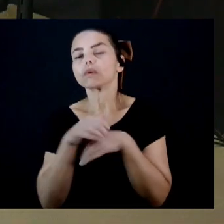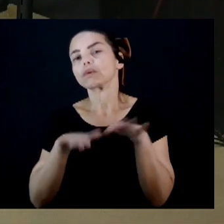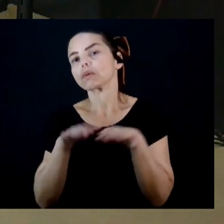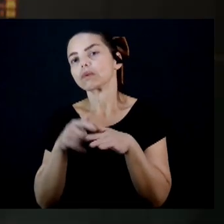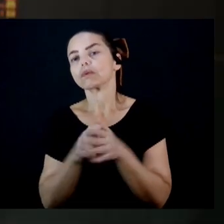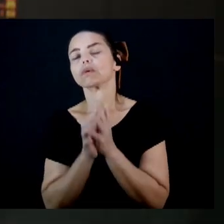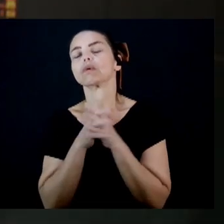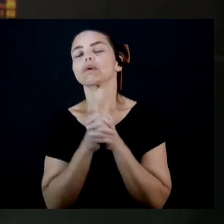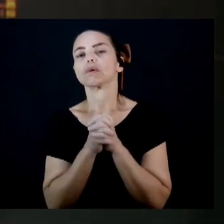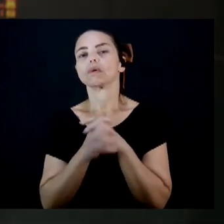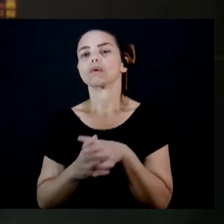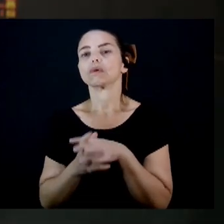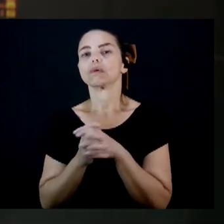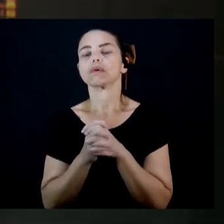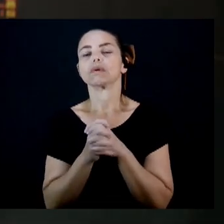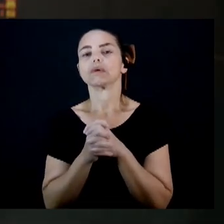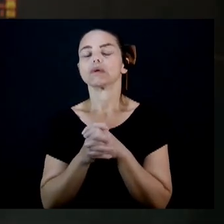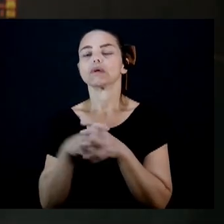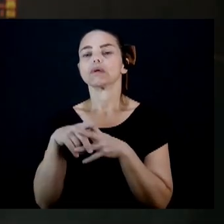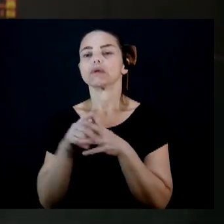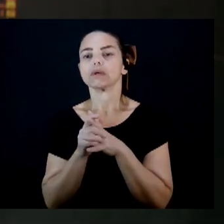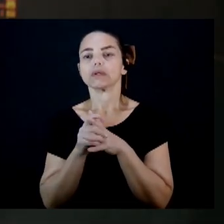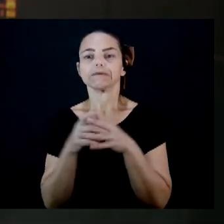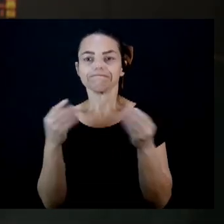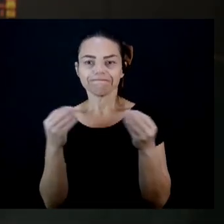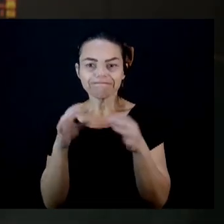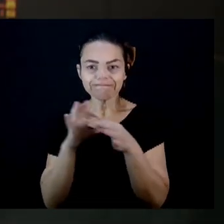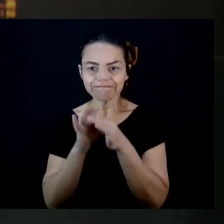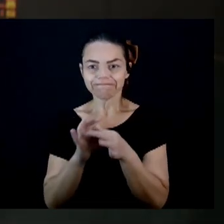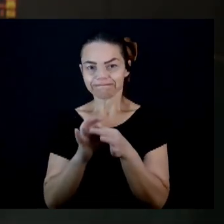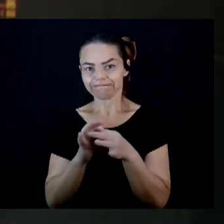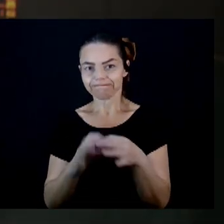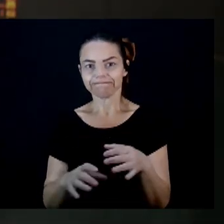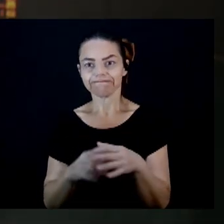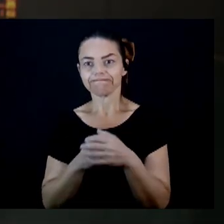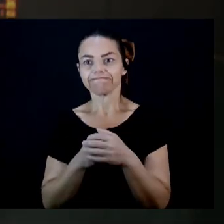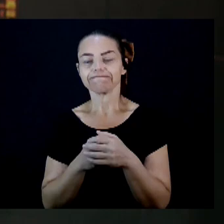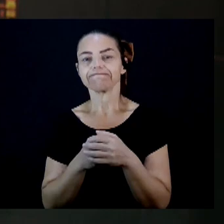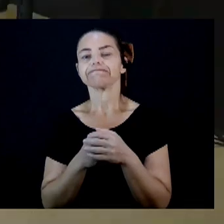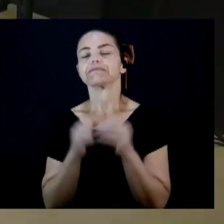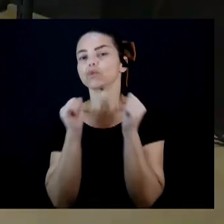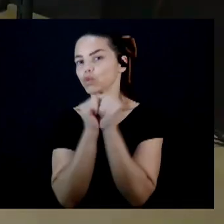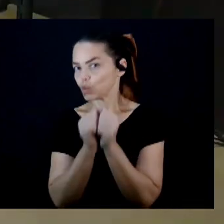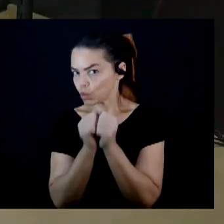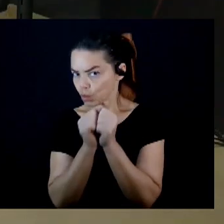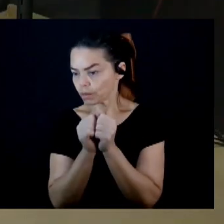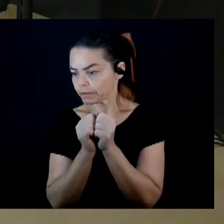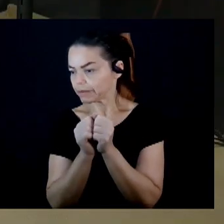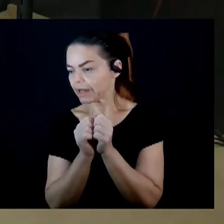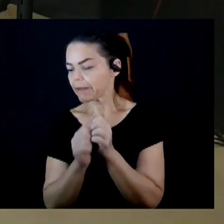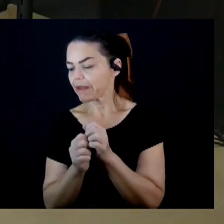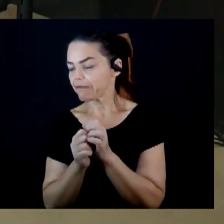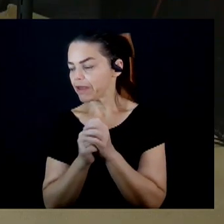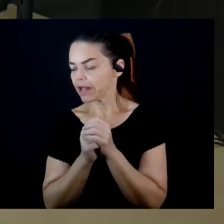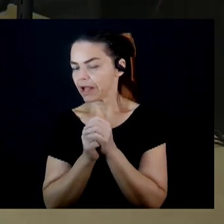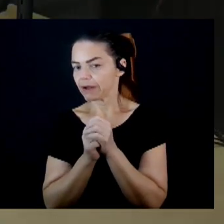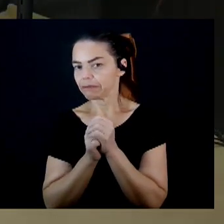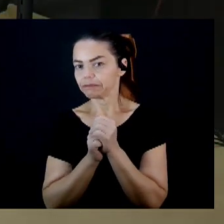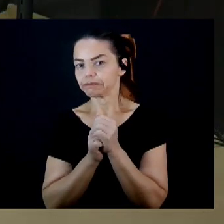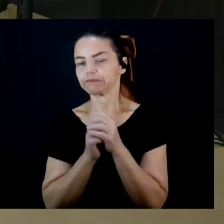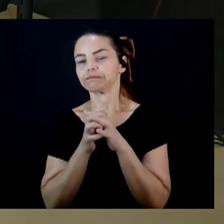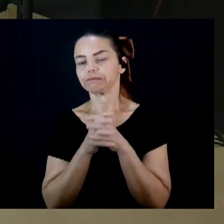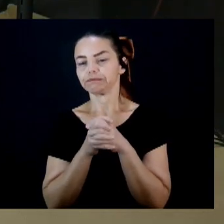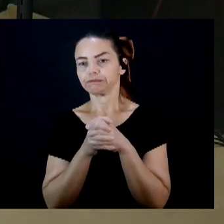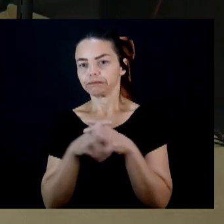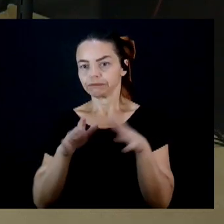o afeto e a libido, ele é muito... eles andam juntos, digamos assim. Com certeza. Por outro lado, às vezes